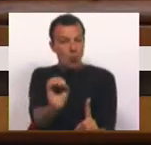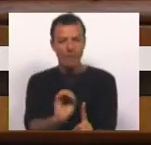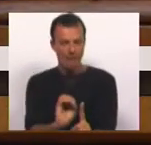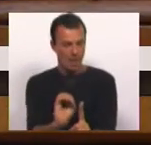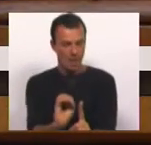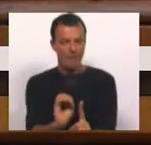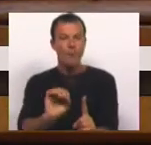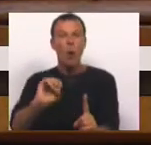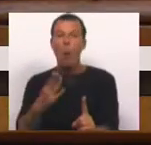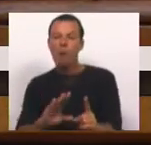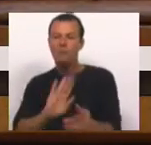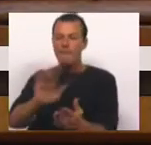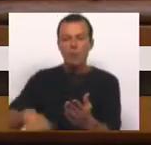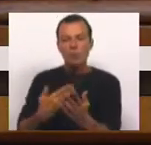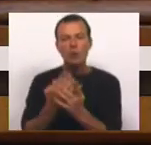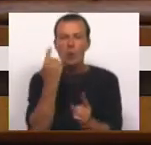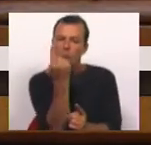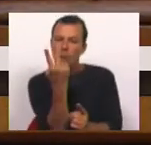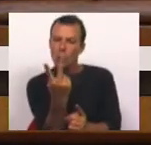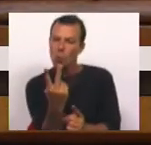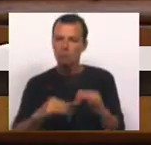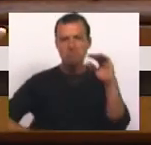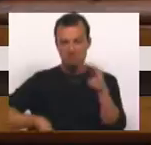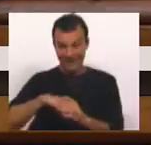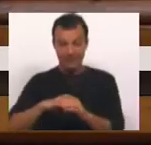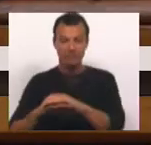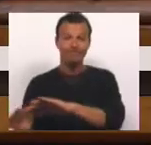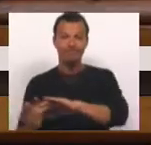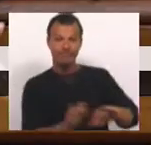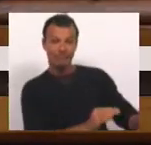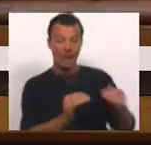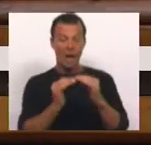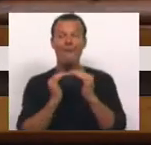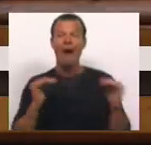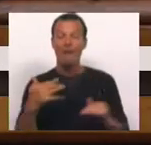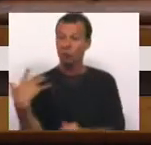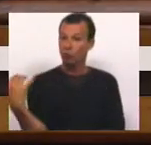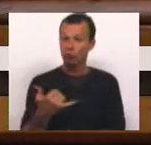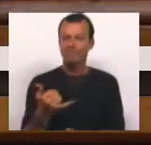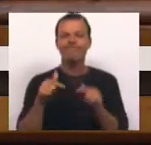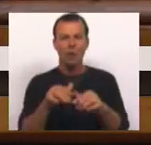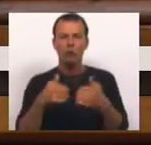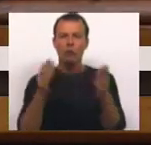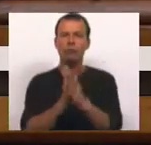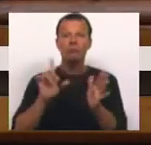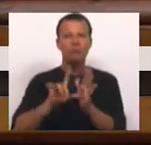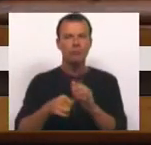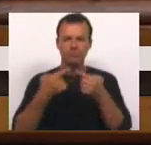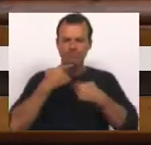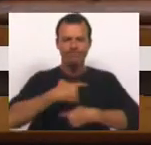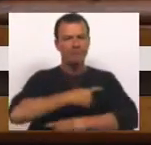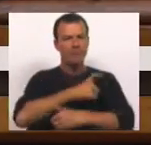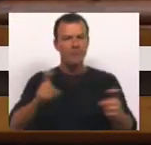apenas com 1 ou 2 propostas em cima da mesa. A segunda etapa é aquela onde todos os projetos anunciados